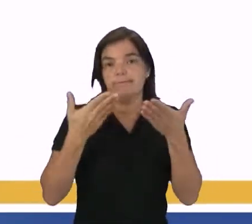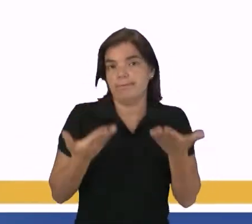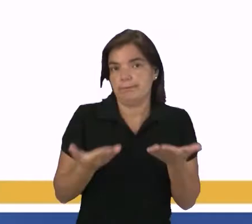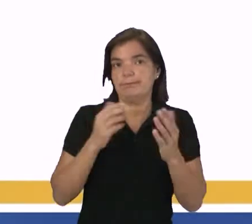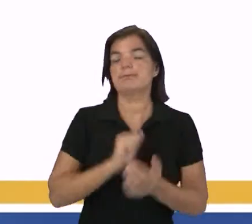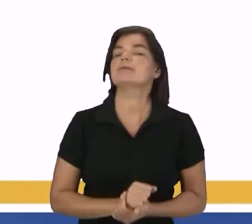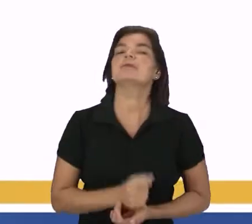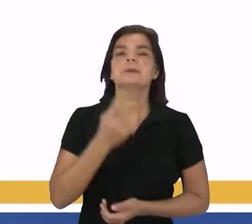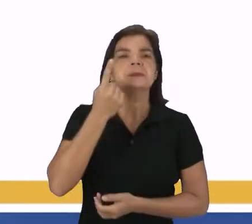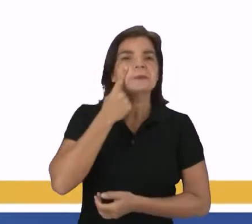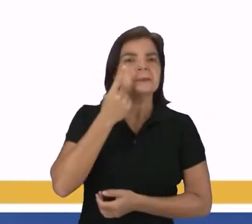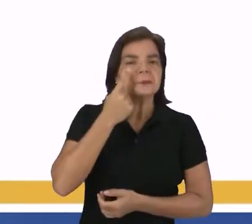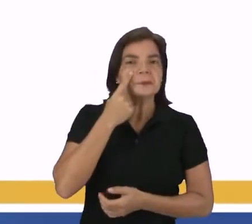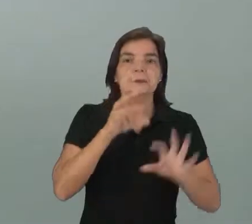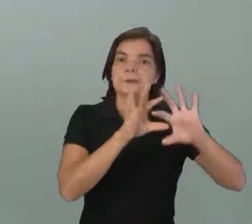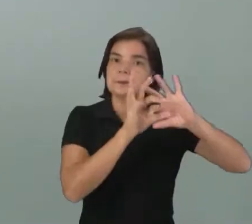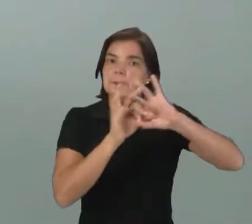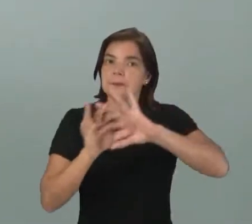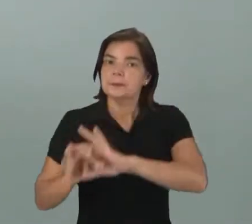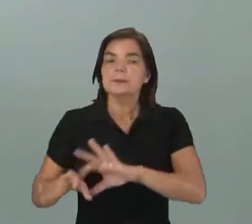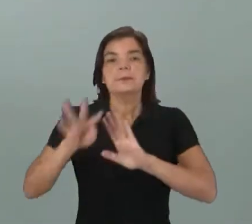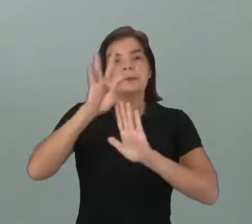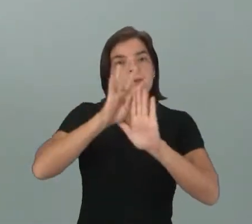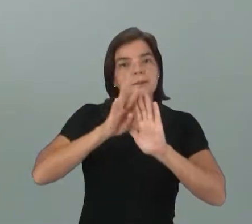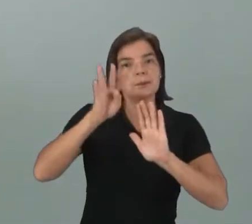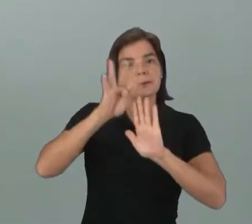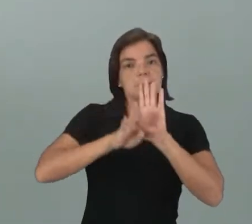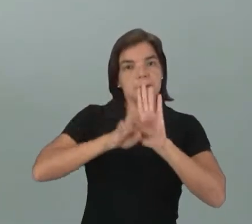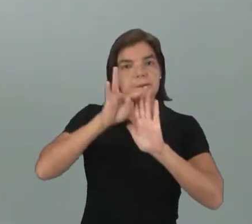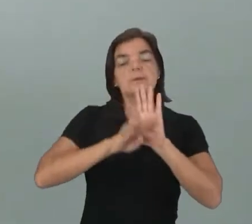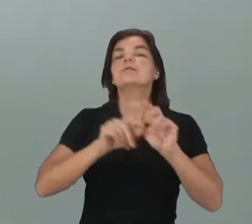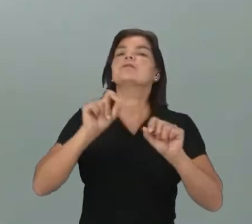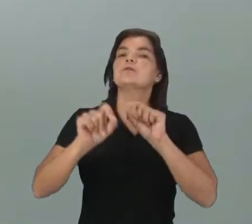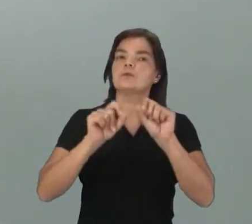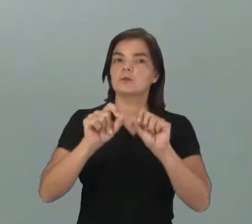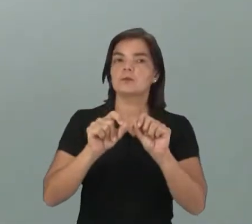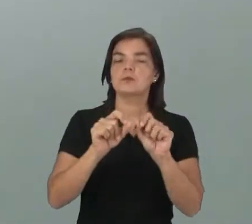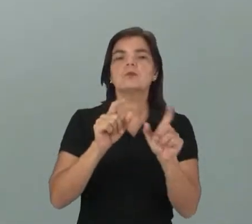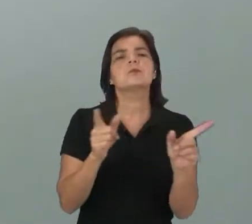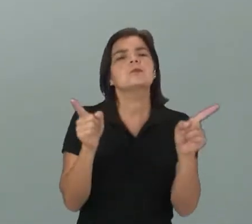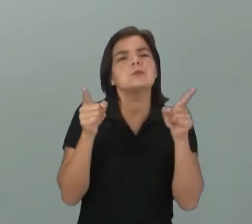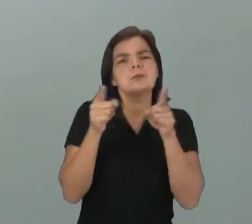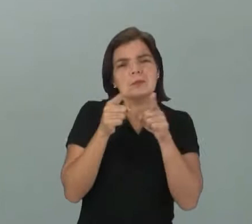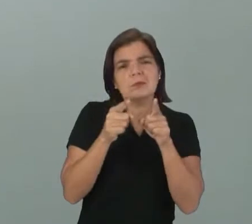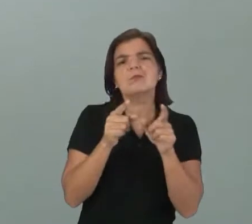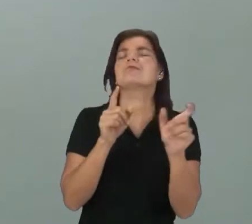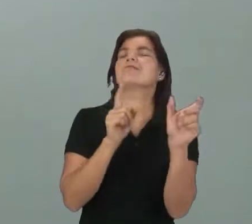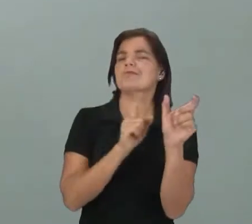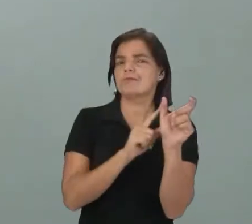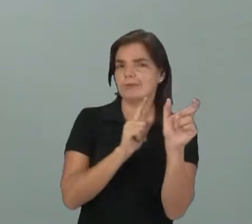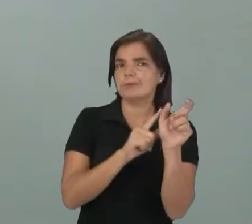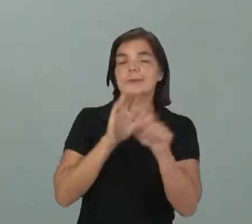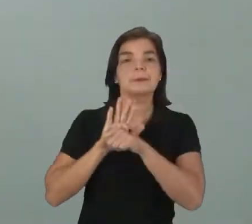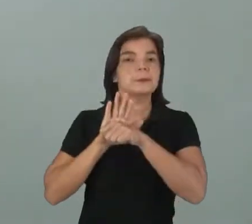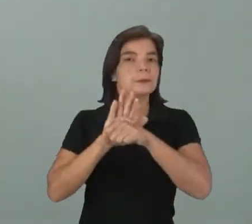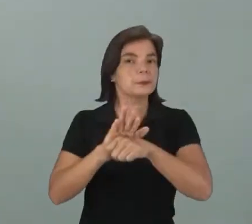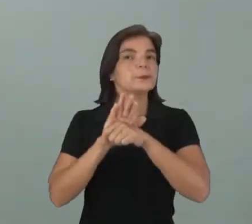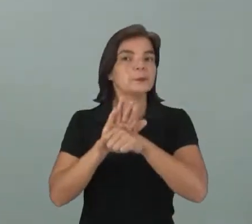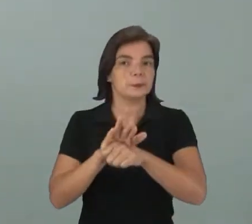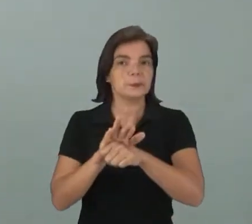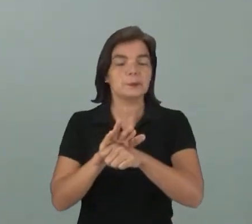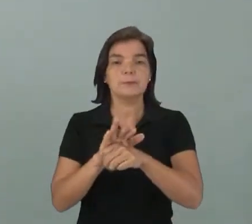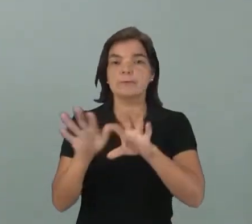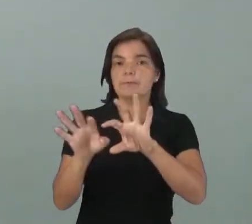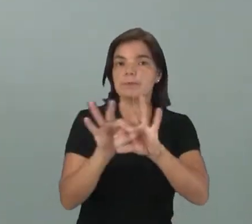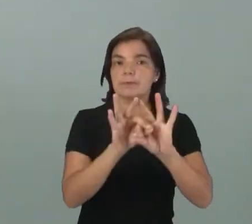Bom, vimos aqui que a coesão textual diz respeito às unidades mínimas de palavras que contribuem para fazer